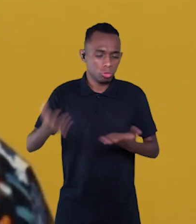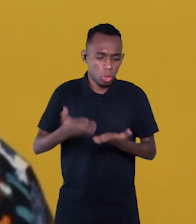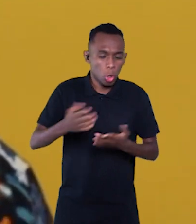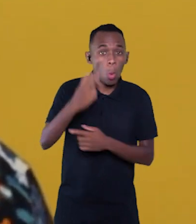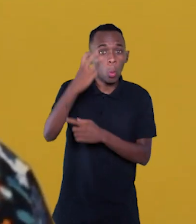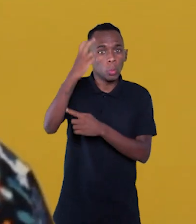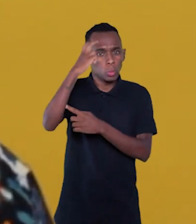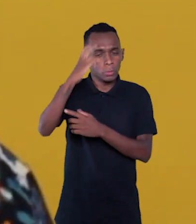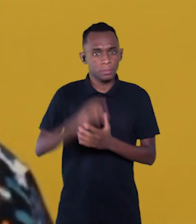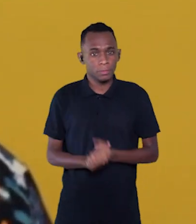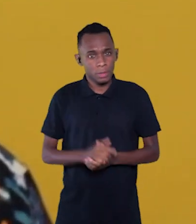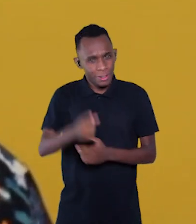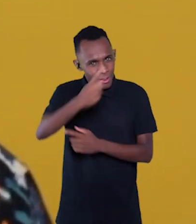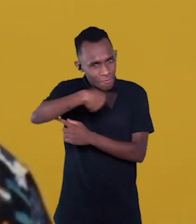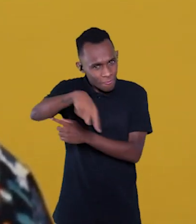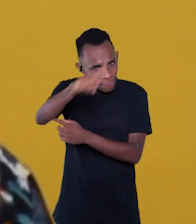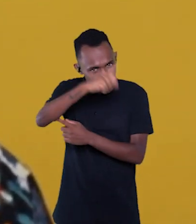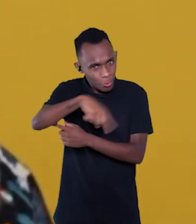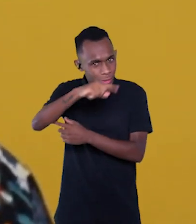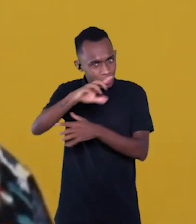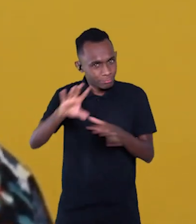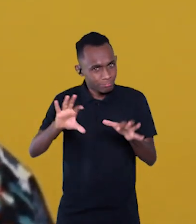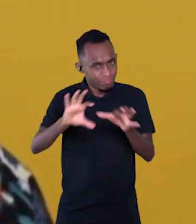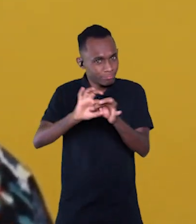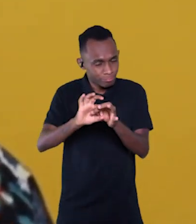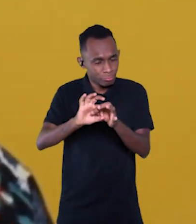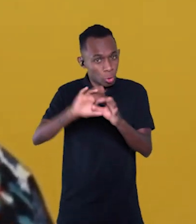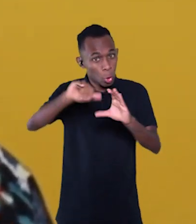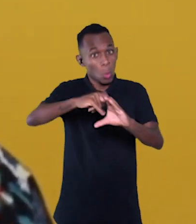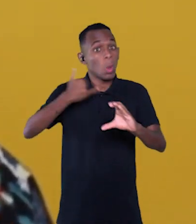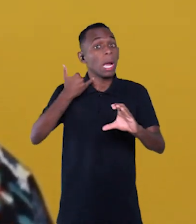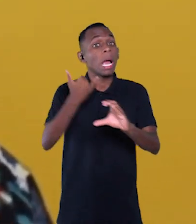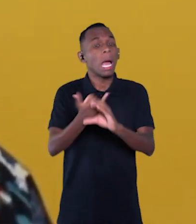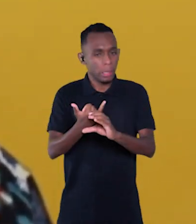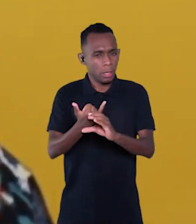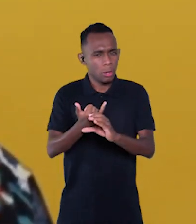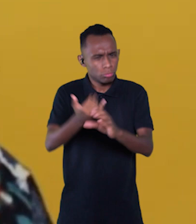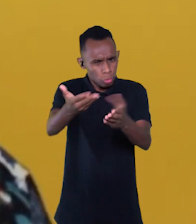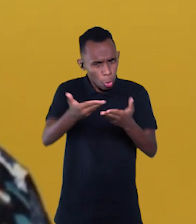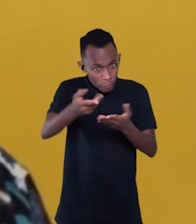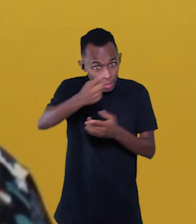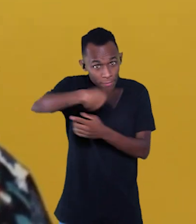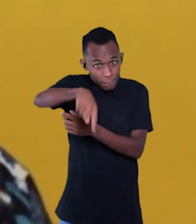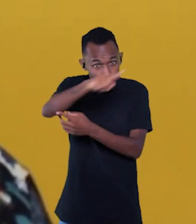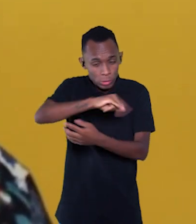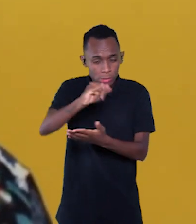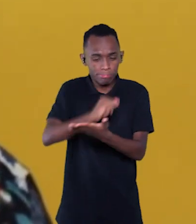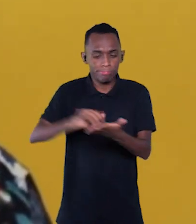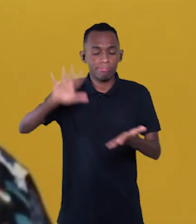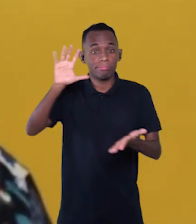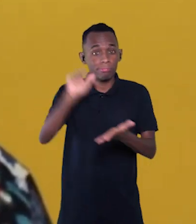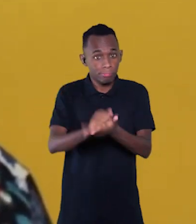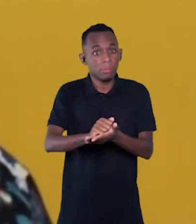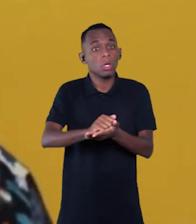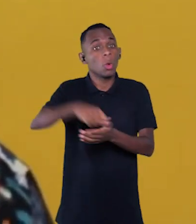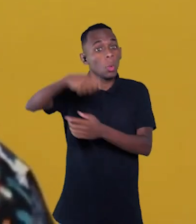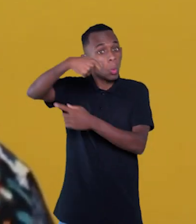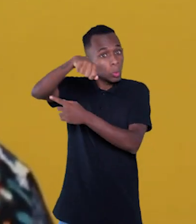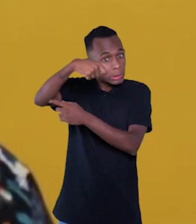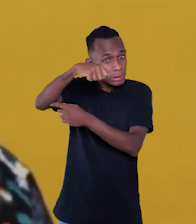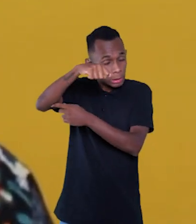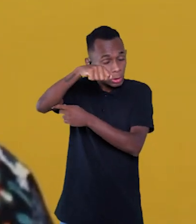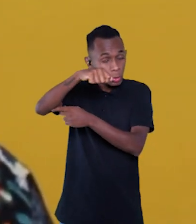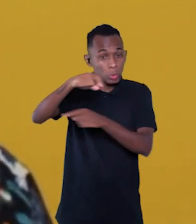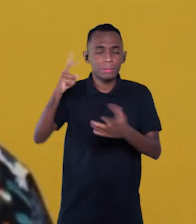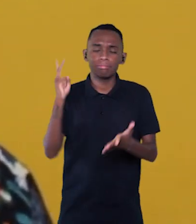Gerais. Você que está aí sintonizado no canal do Sempre um Papo no YouTube, eu te convido para se inscrever, ativar o sininho,